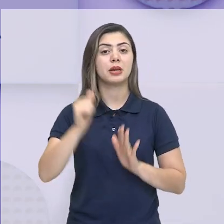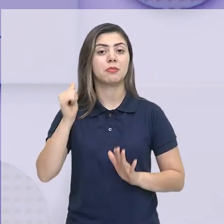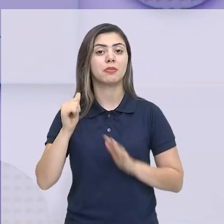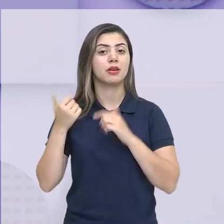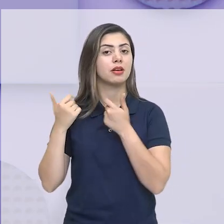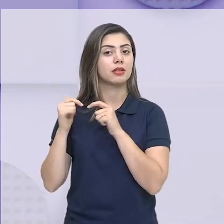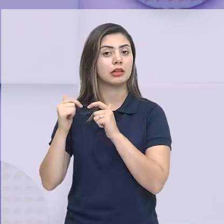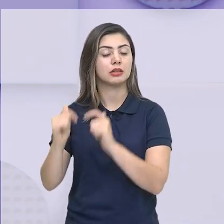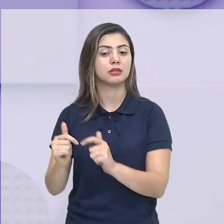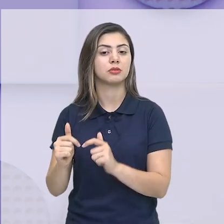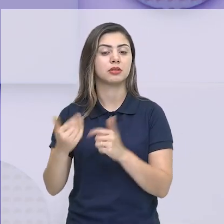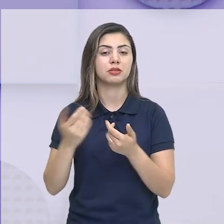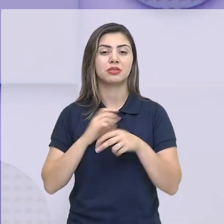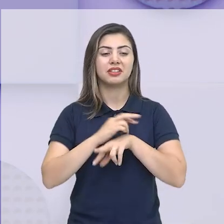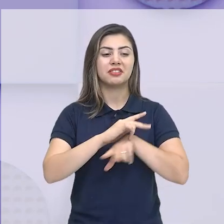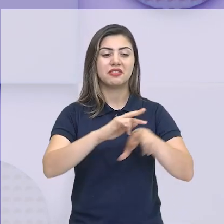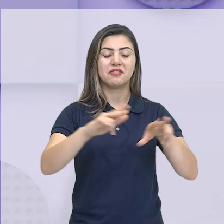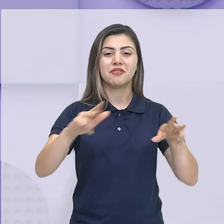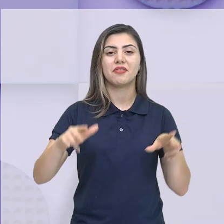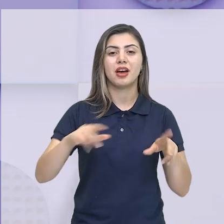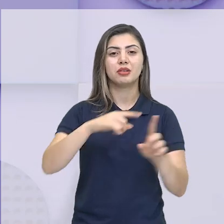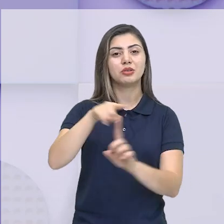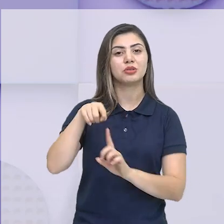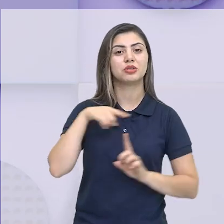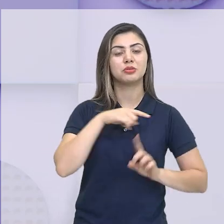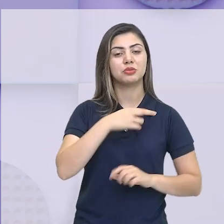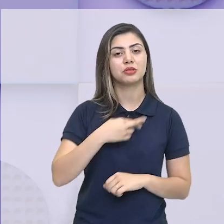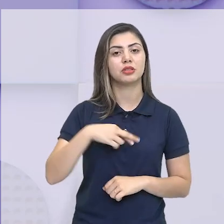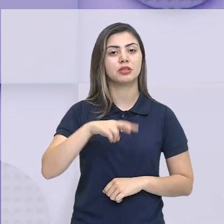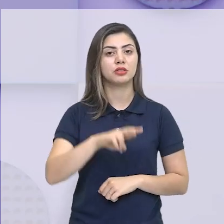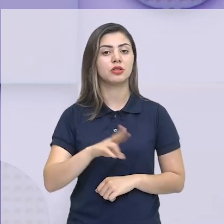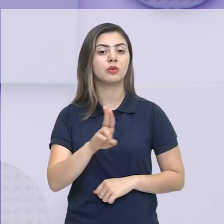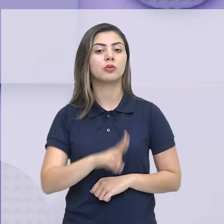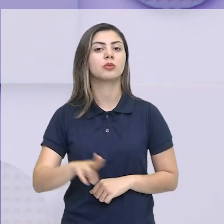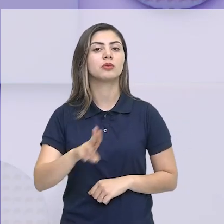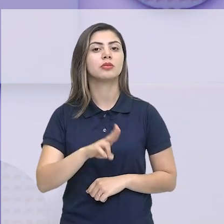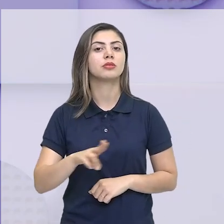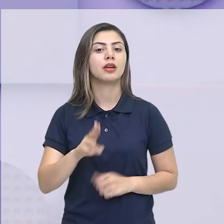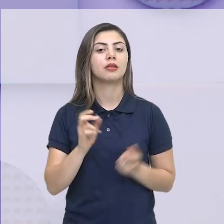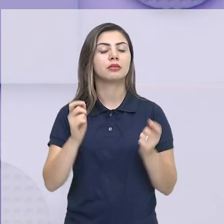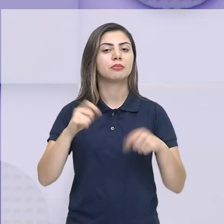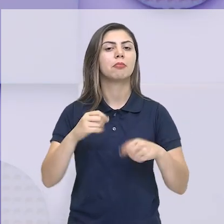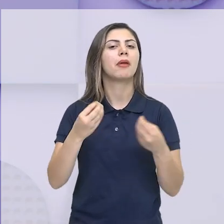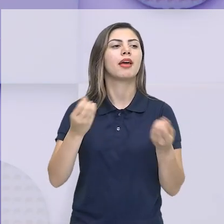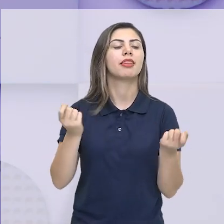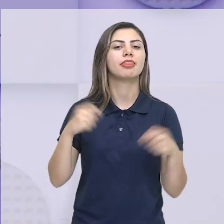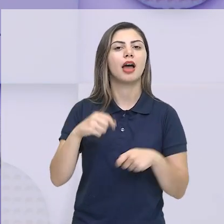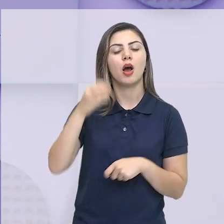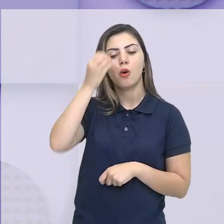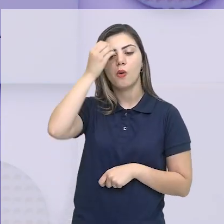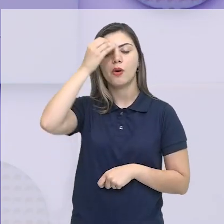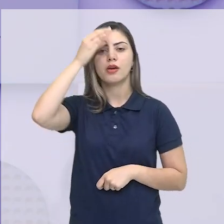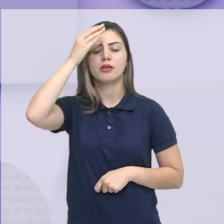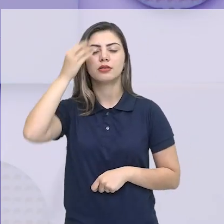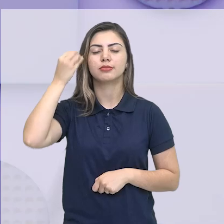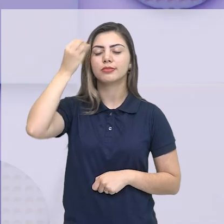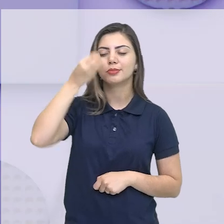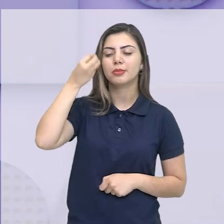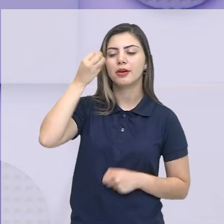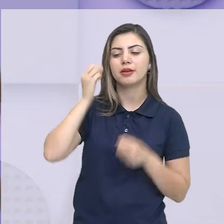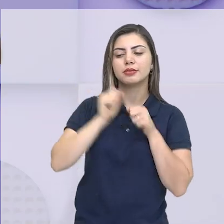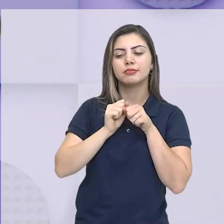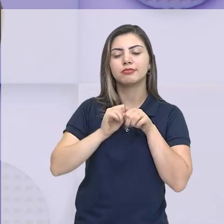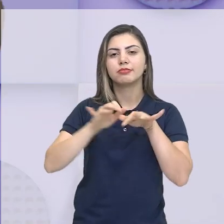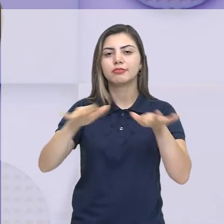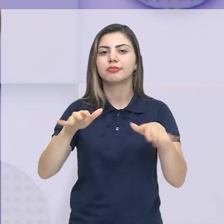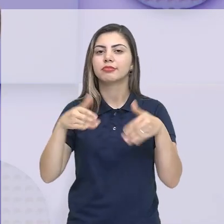para a qual as mais variadas religiões se utilizaram para poder transmitir seus conhecimentos de geração em geração.